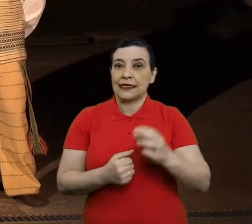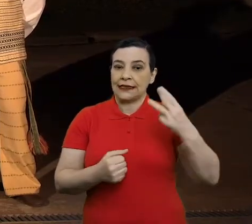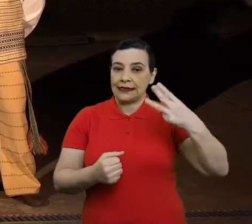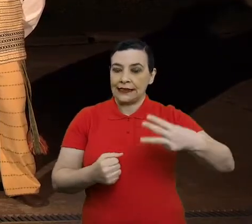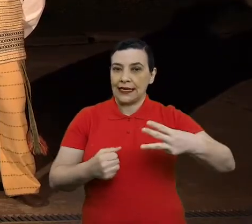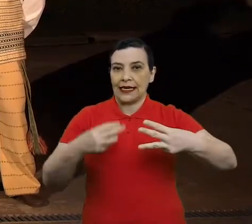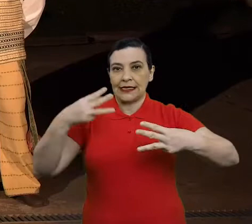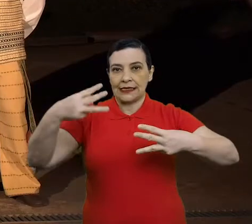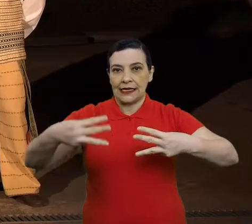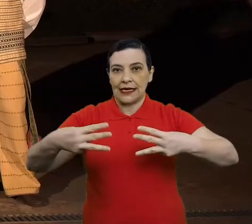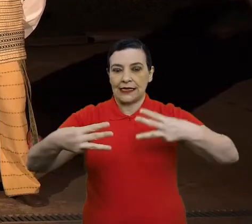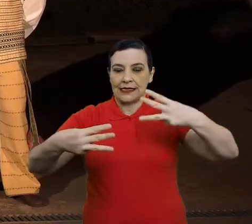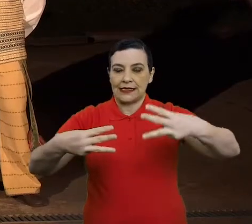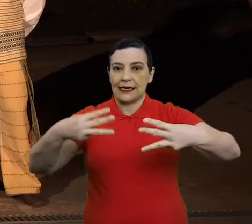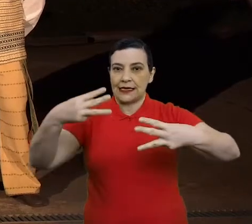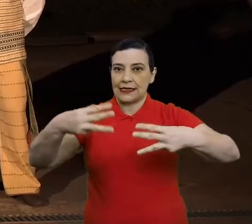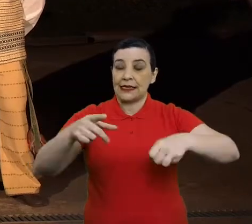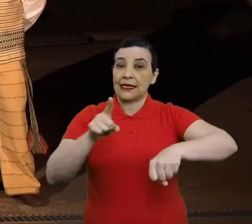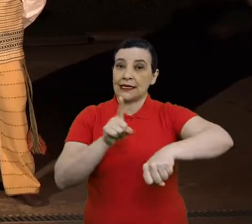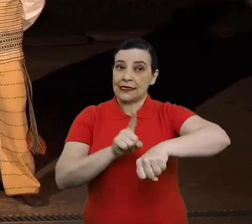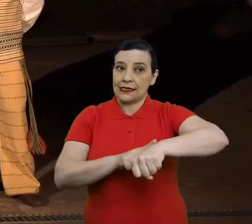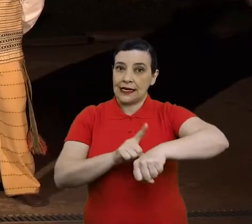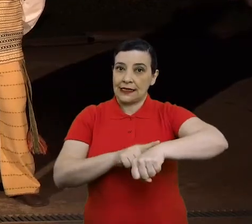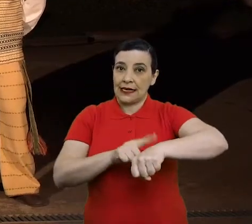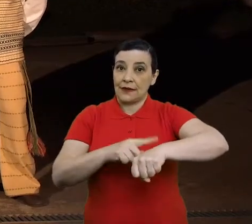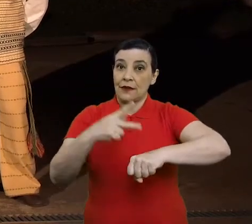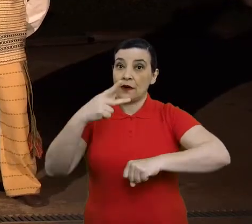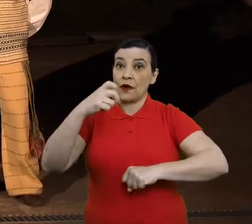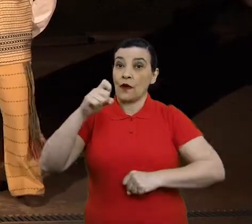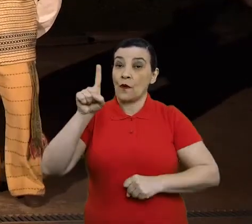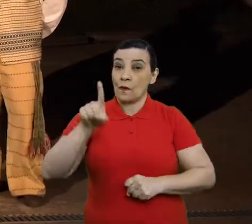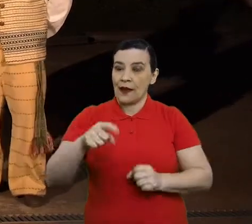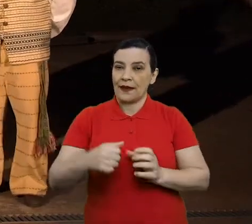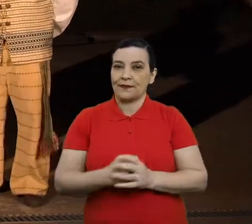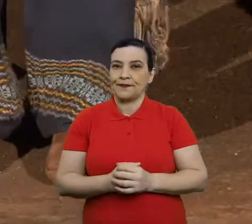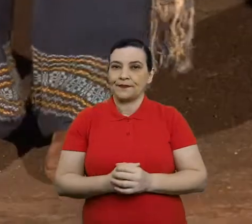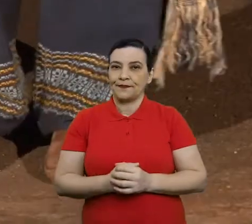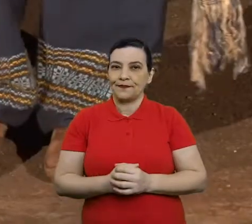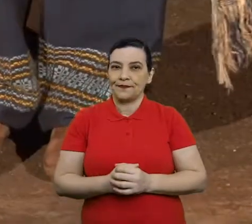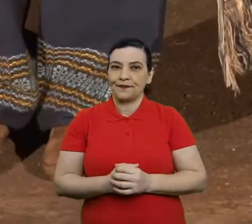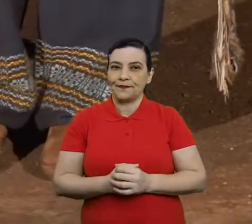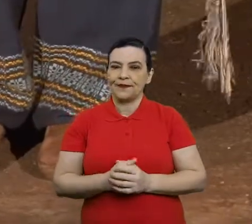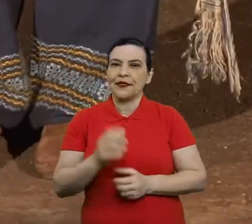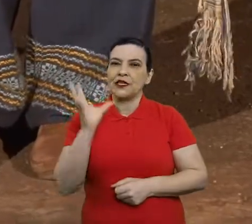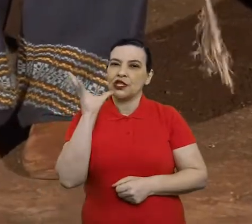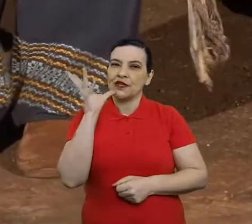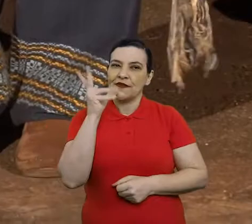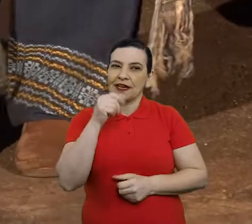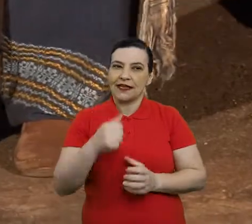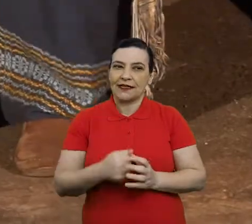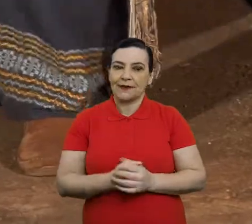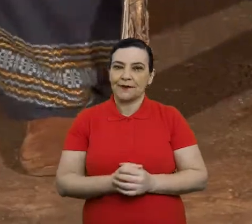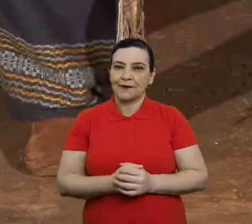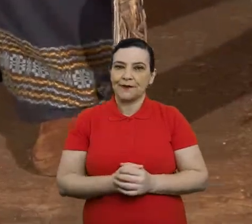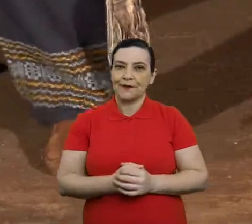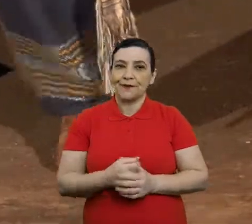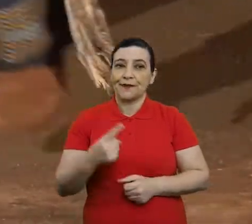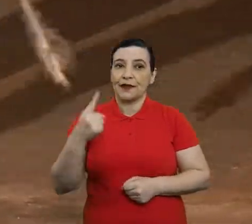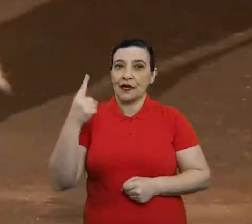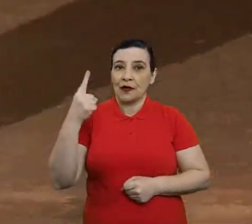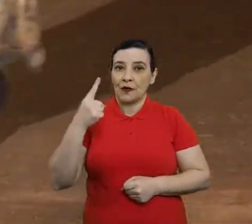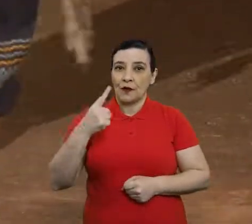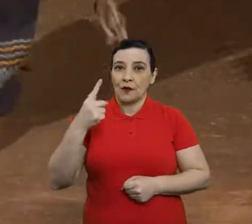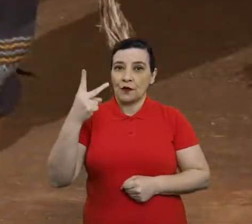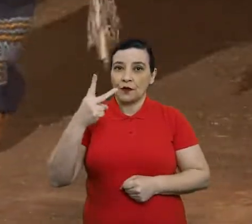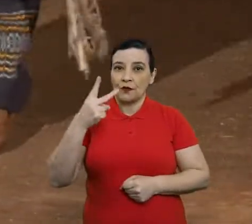3 tempos, 3 tempos, 3 tempos. Isso tudo marcado com o pé. Então é desse jeito assim. Devagarinho a gente vai fazer assim. Então é um,